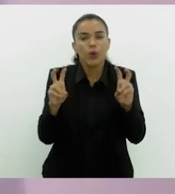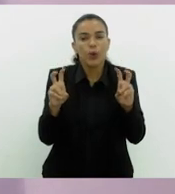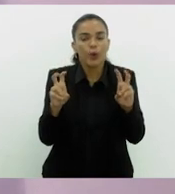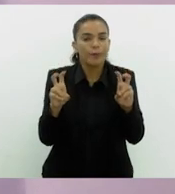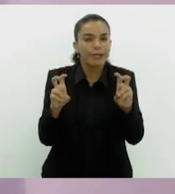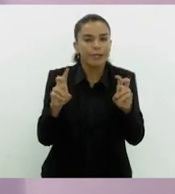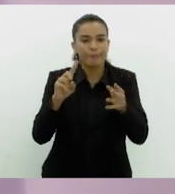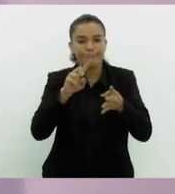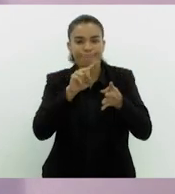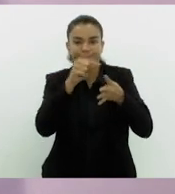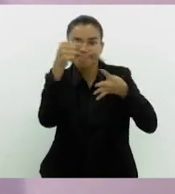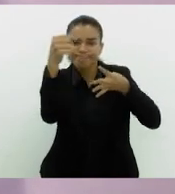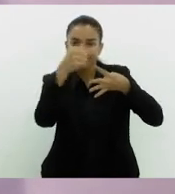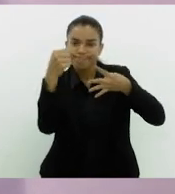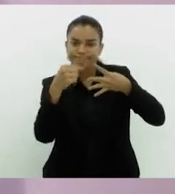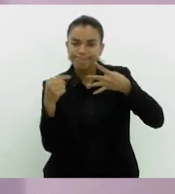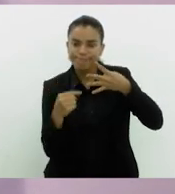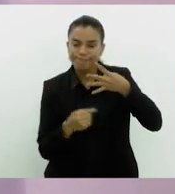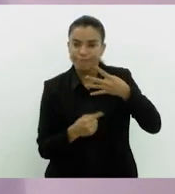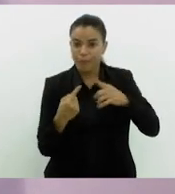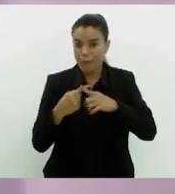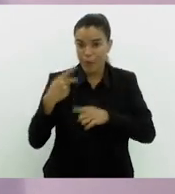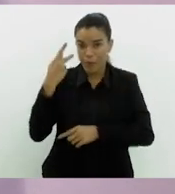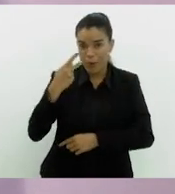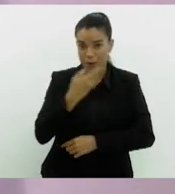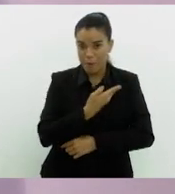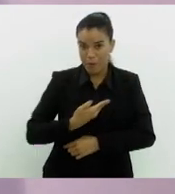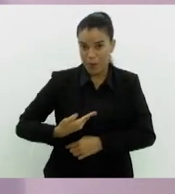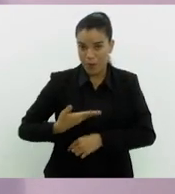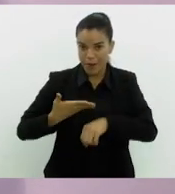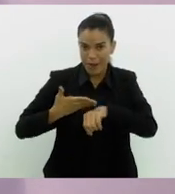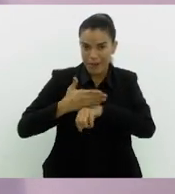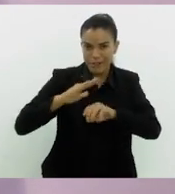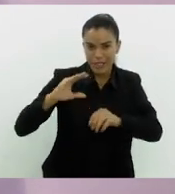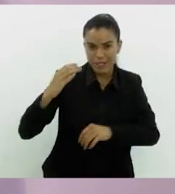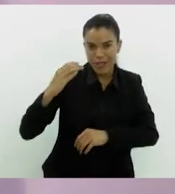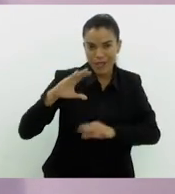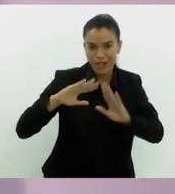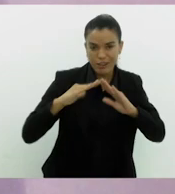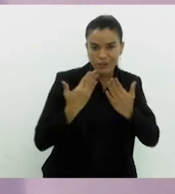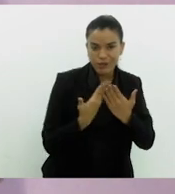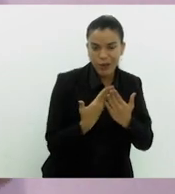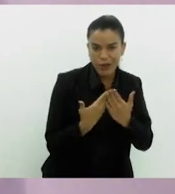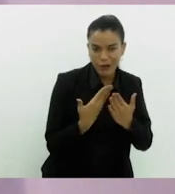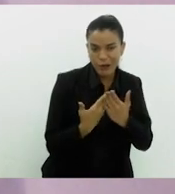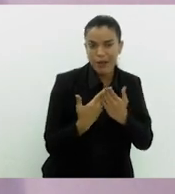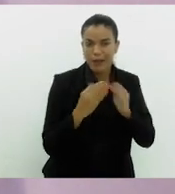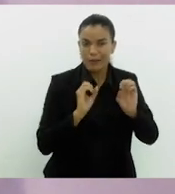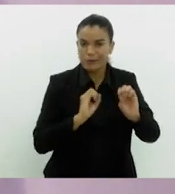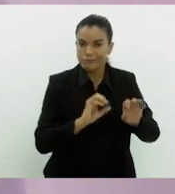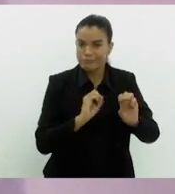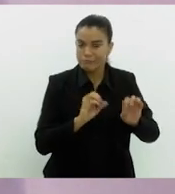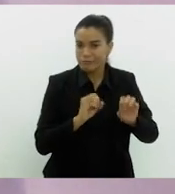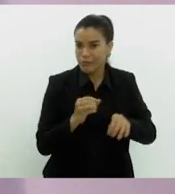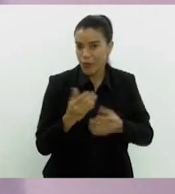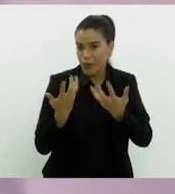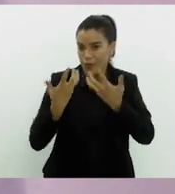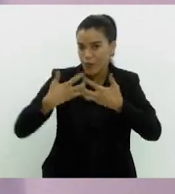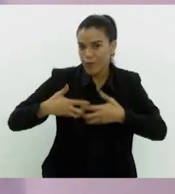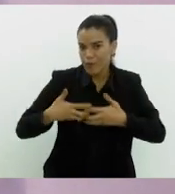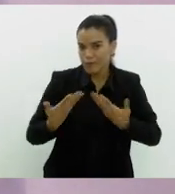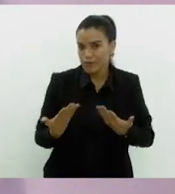outras especificidades. Porque, se a política pública de acesso à creche, de acesso à educação, não